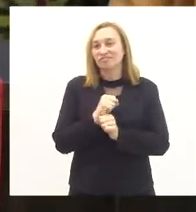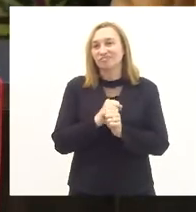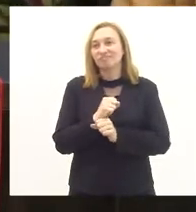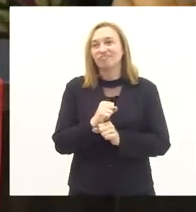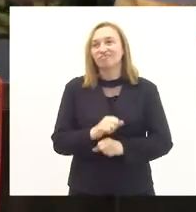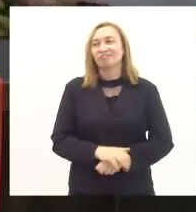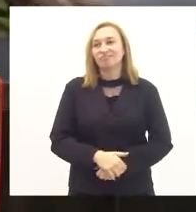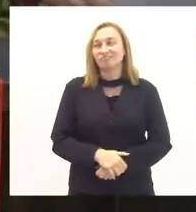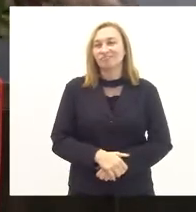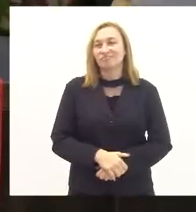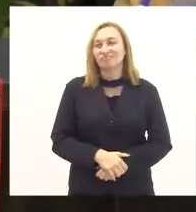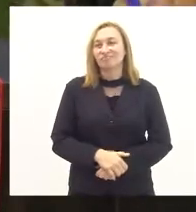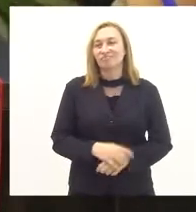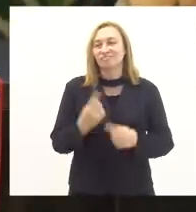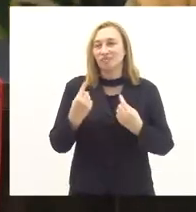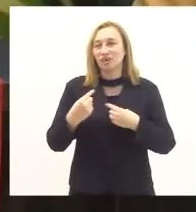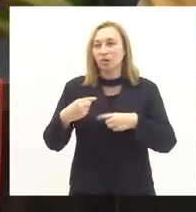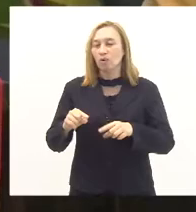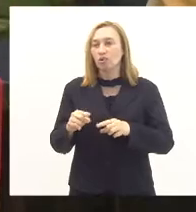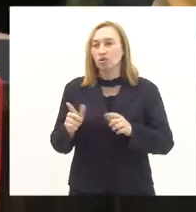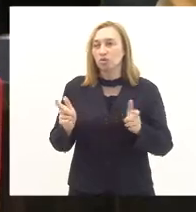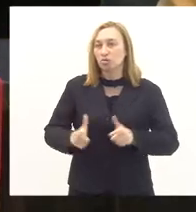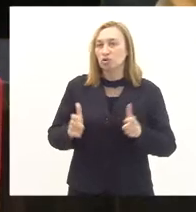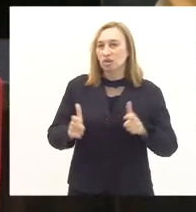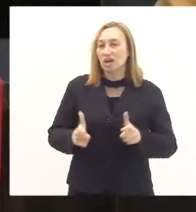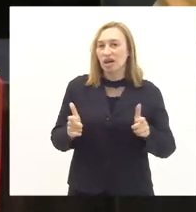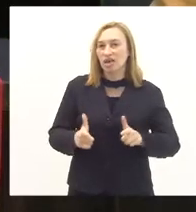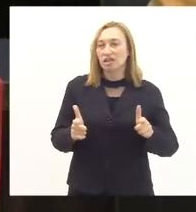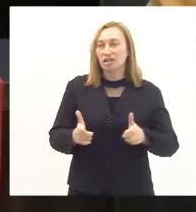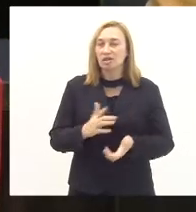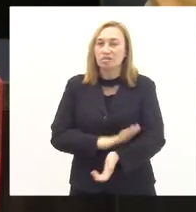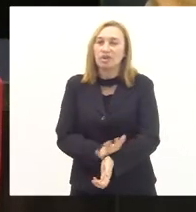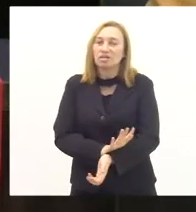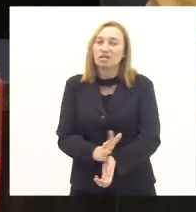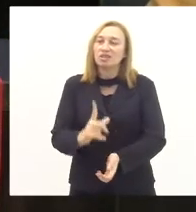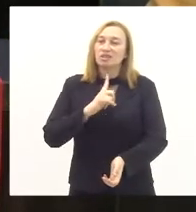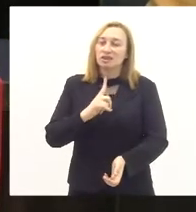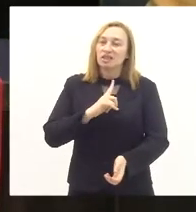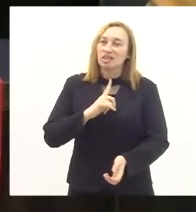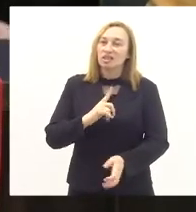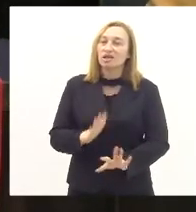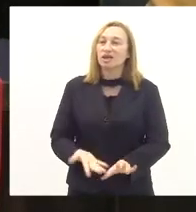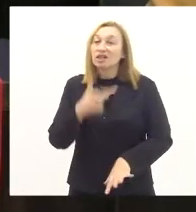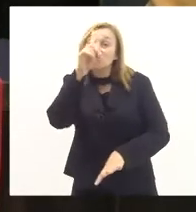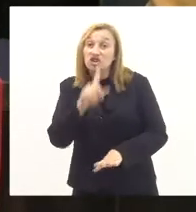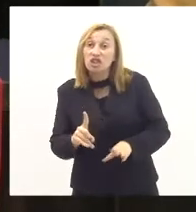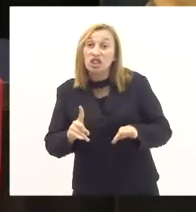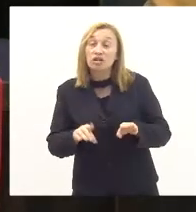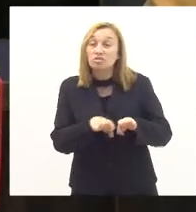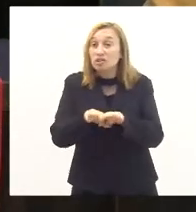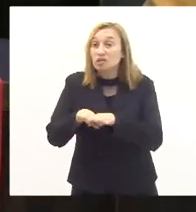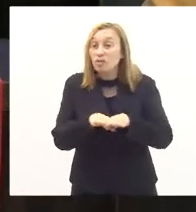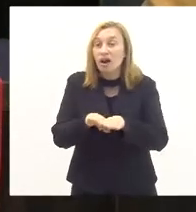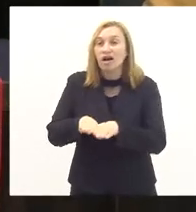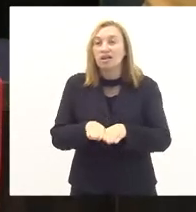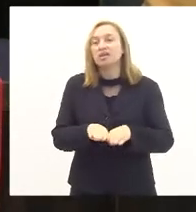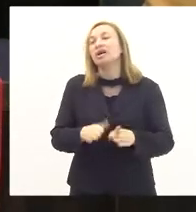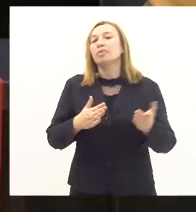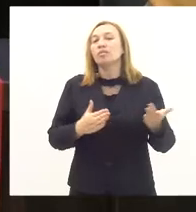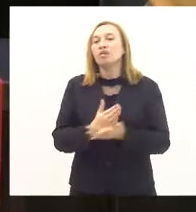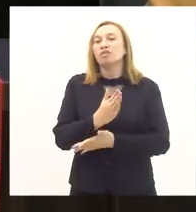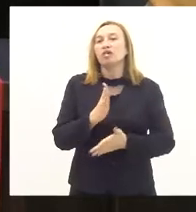os estabelecimentos que discriminam, que garante direitos previdenciários iguais. Recentemente,